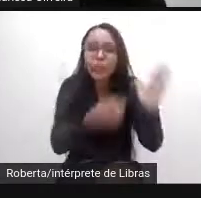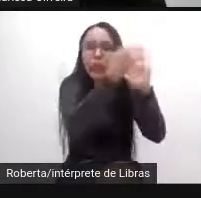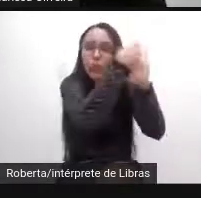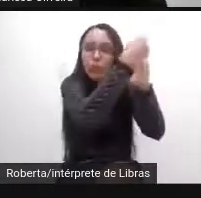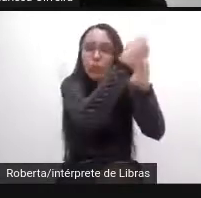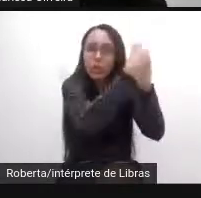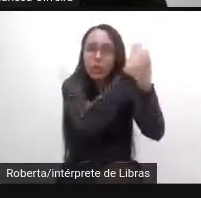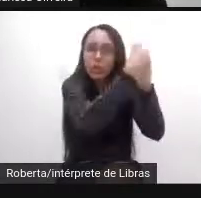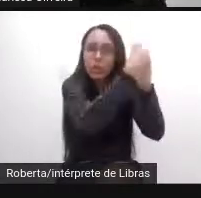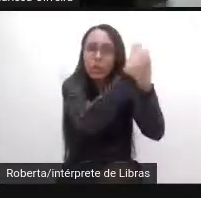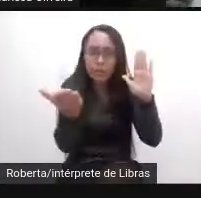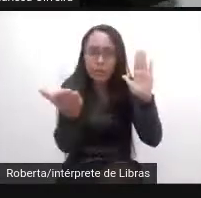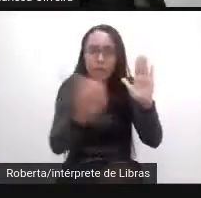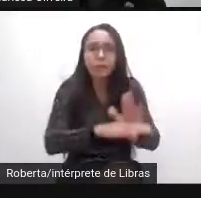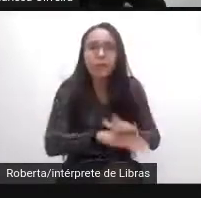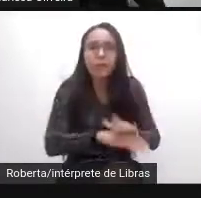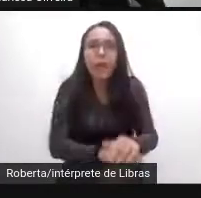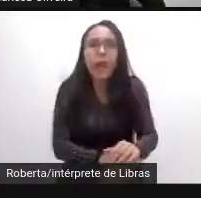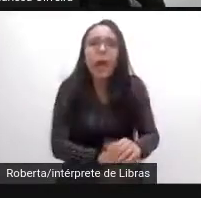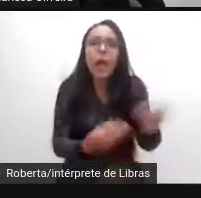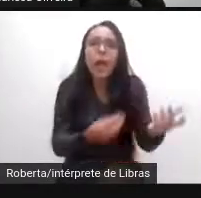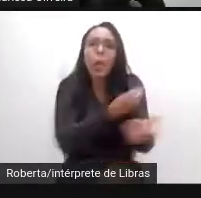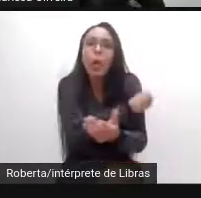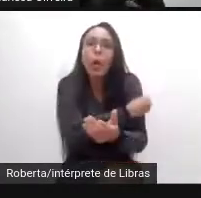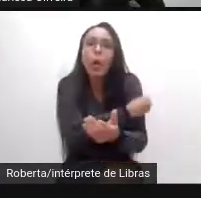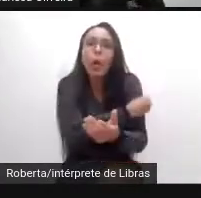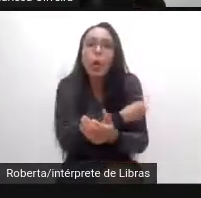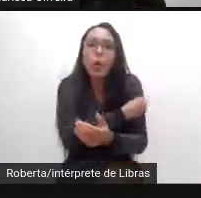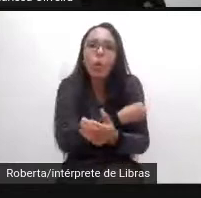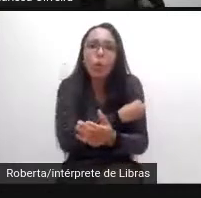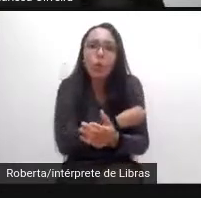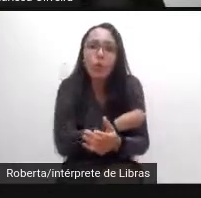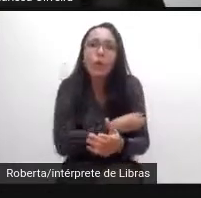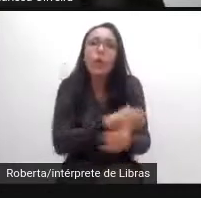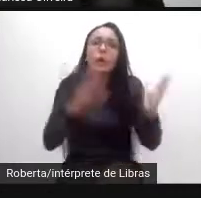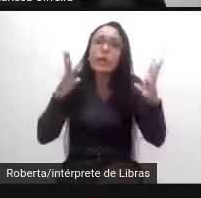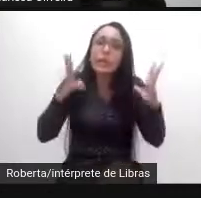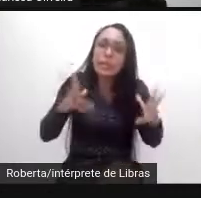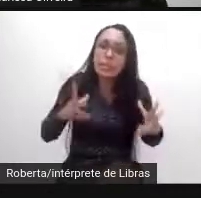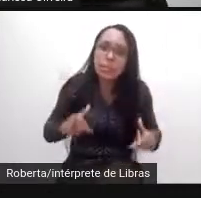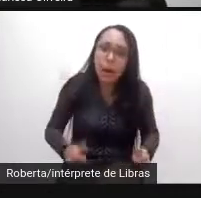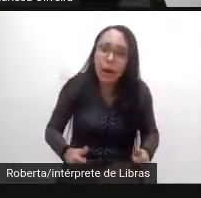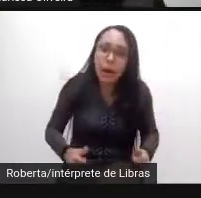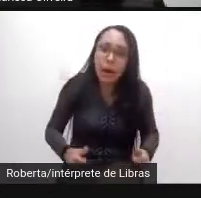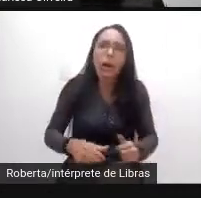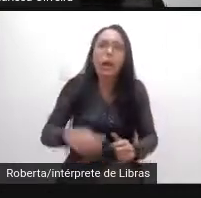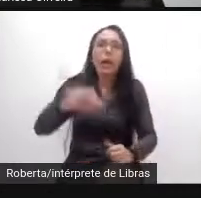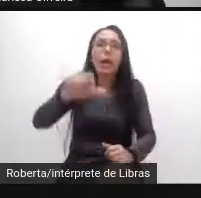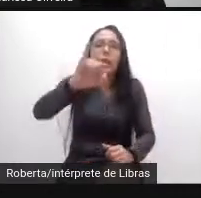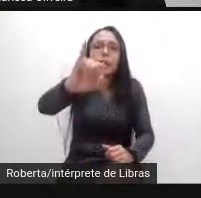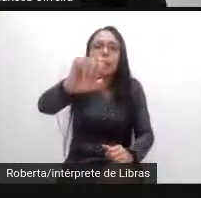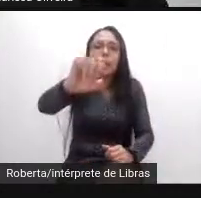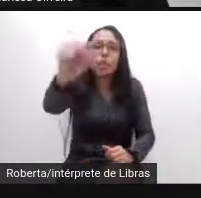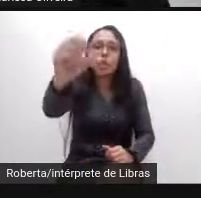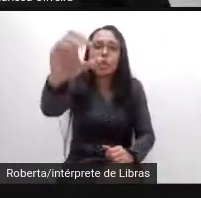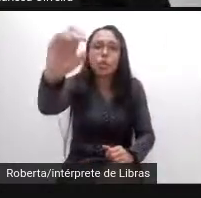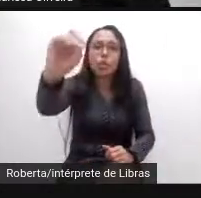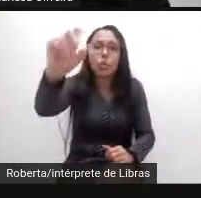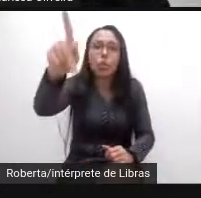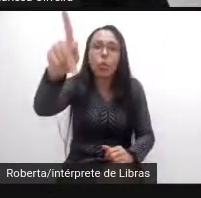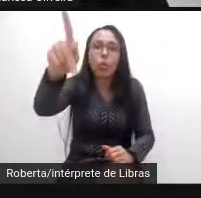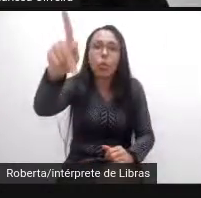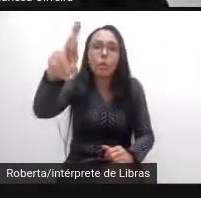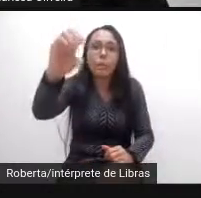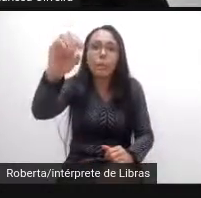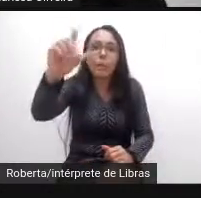vocês se ligarem nisso, o ideal é você higienizar o celular com o álcool isopropílico. Ele custa